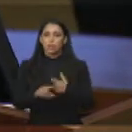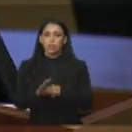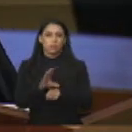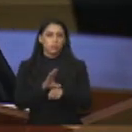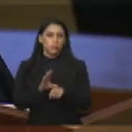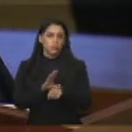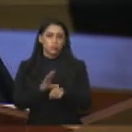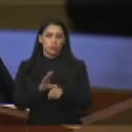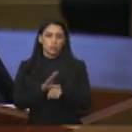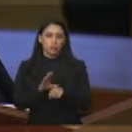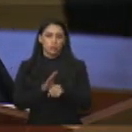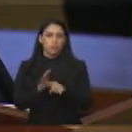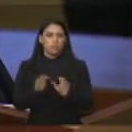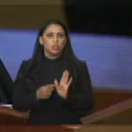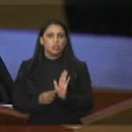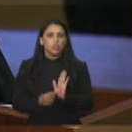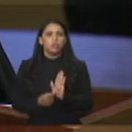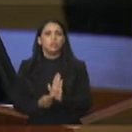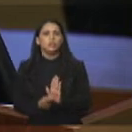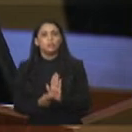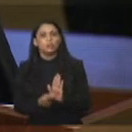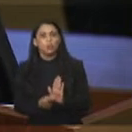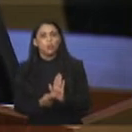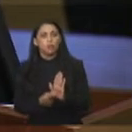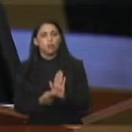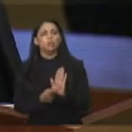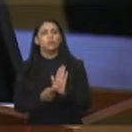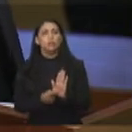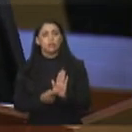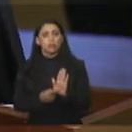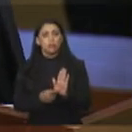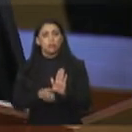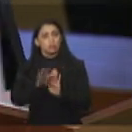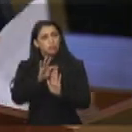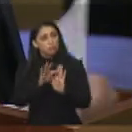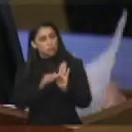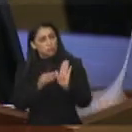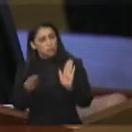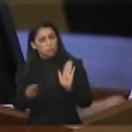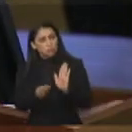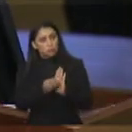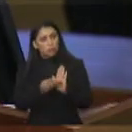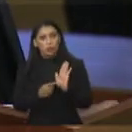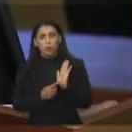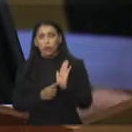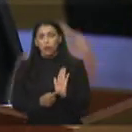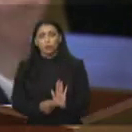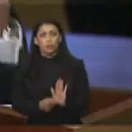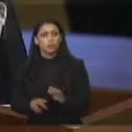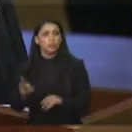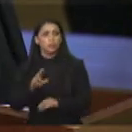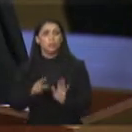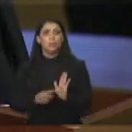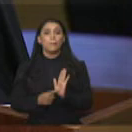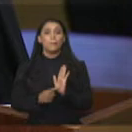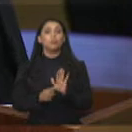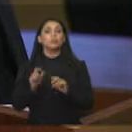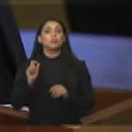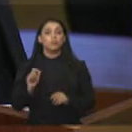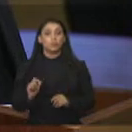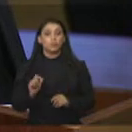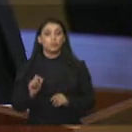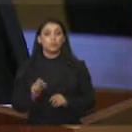inconstitucionalidade meramente reflexa ou oblíqua, cuja apreciação não se revela possível